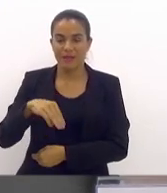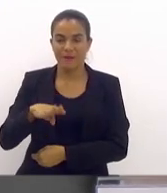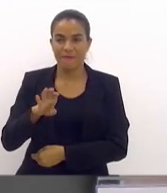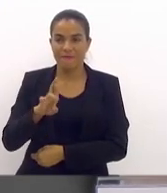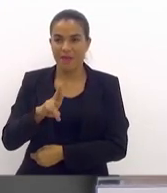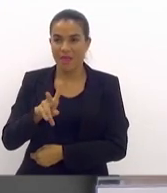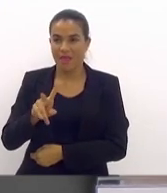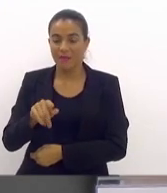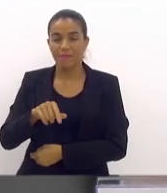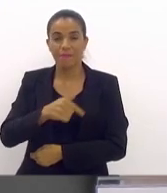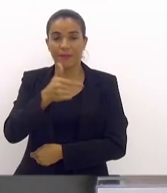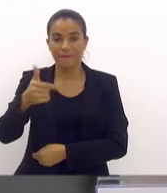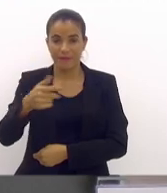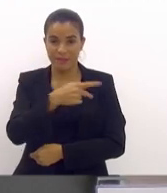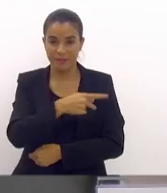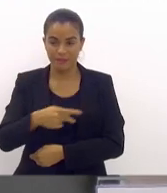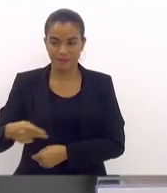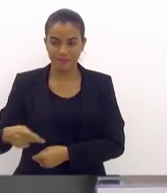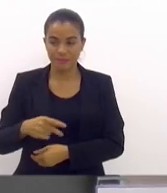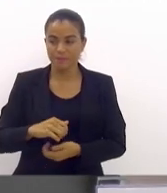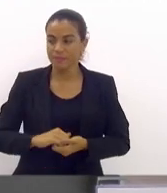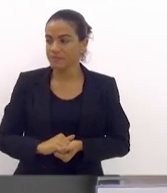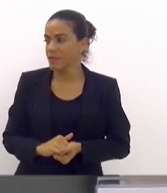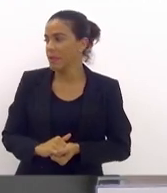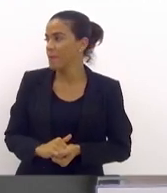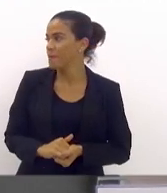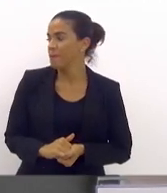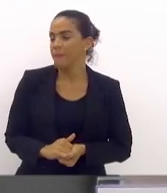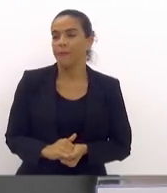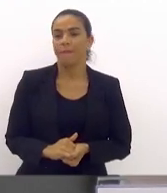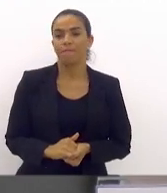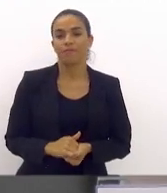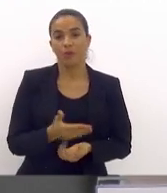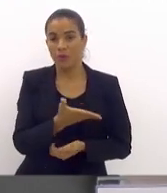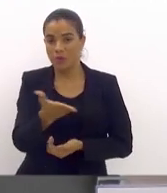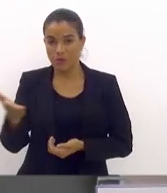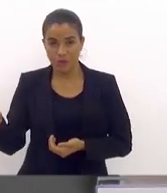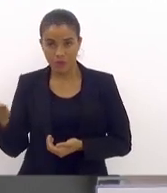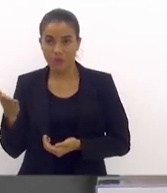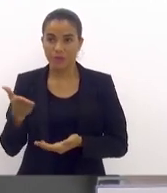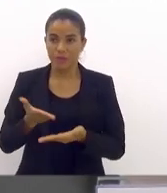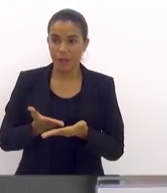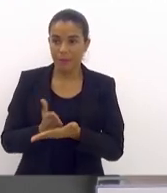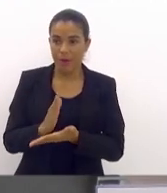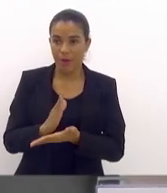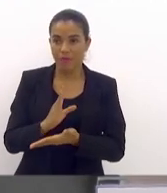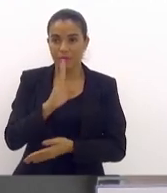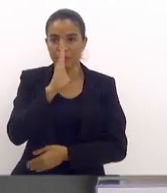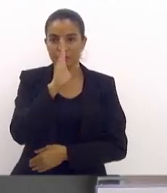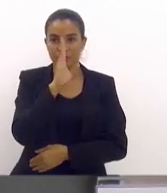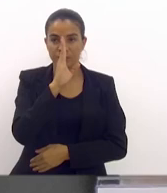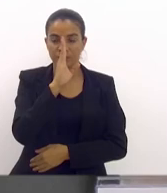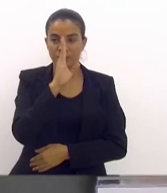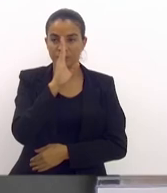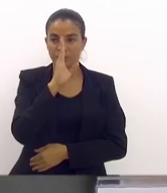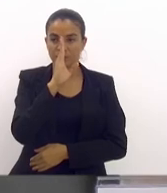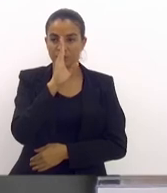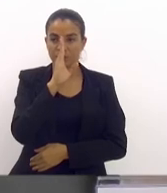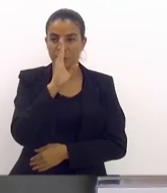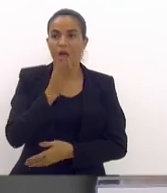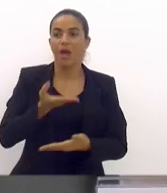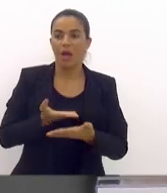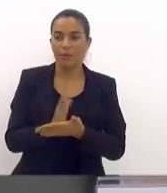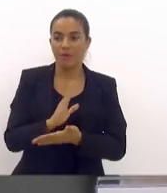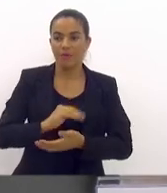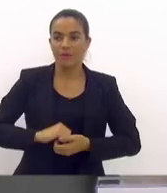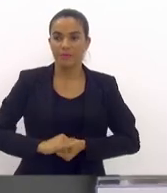cargo de vicepresidente os senhores que aprovam permaneçam Como estão